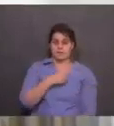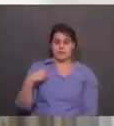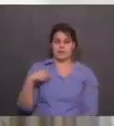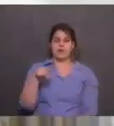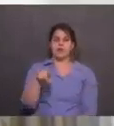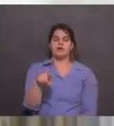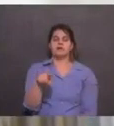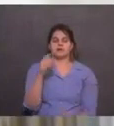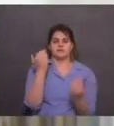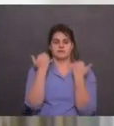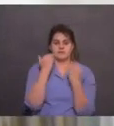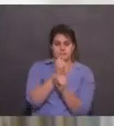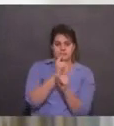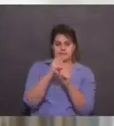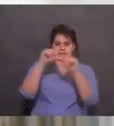posviesnia